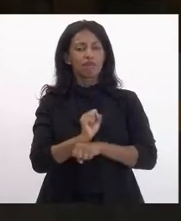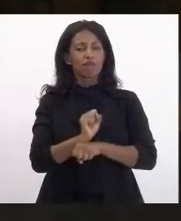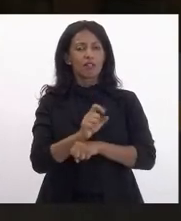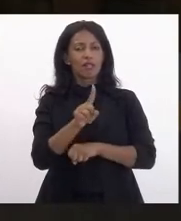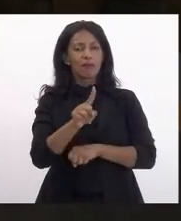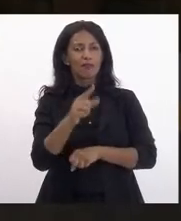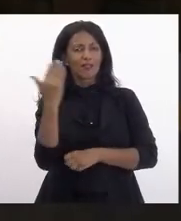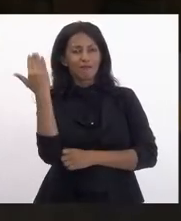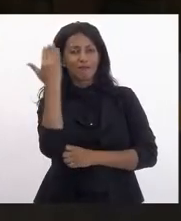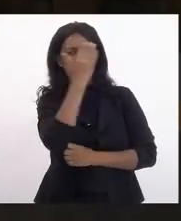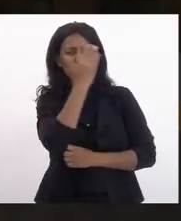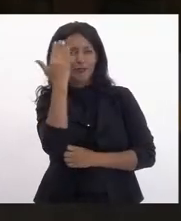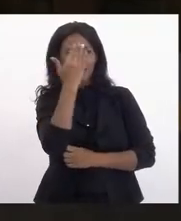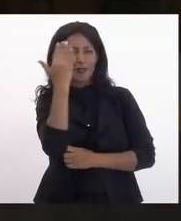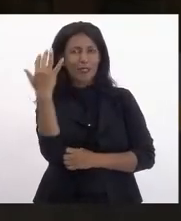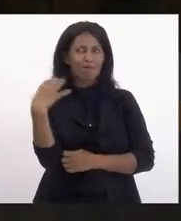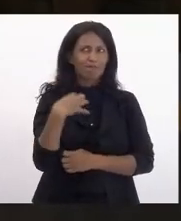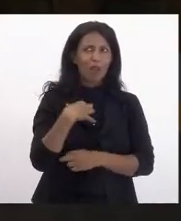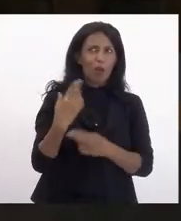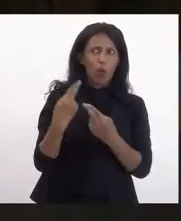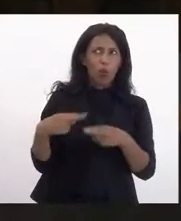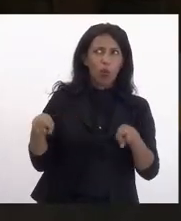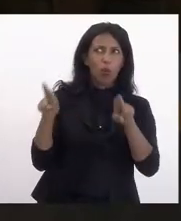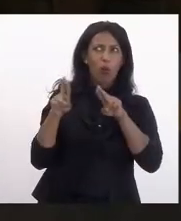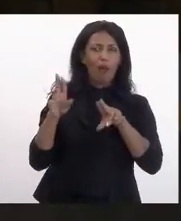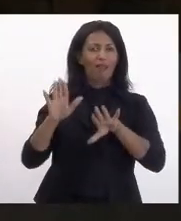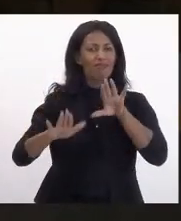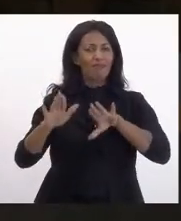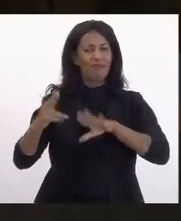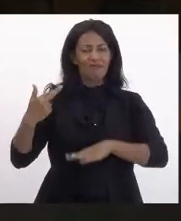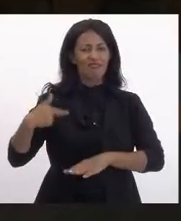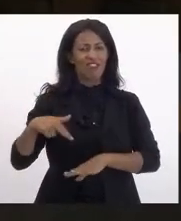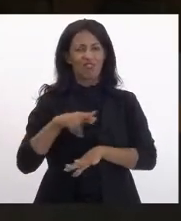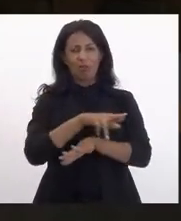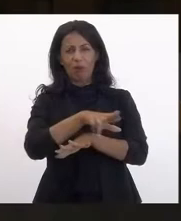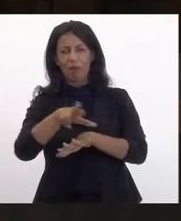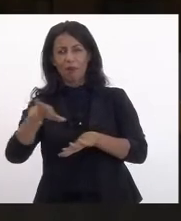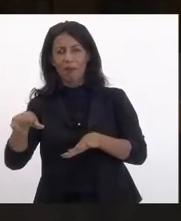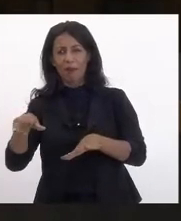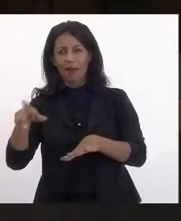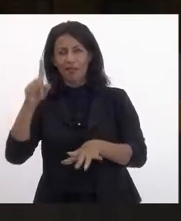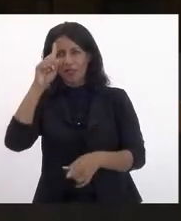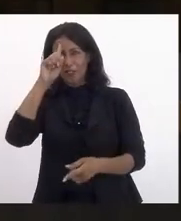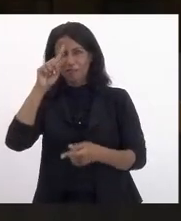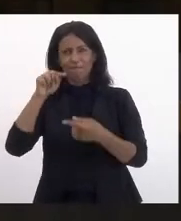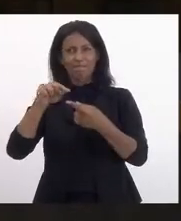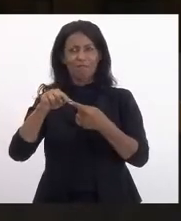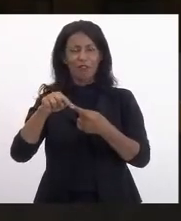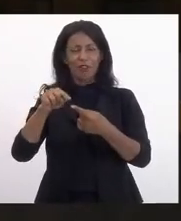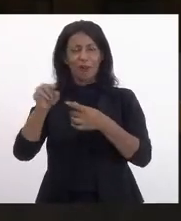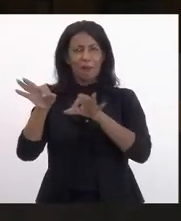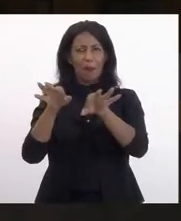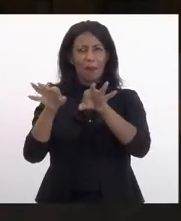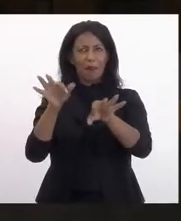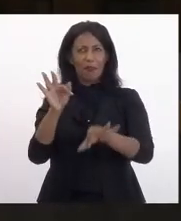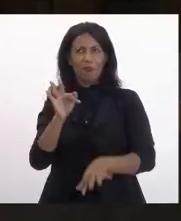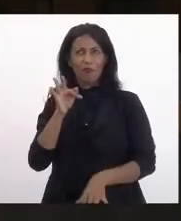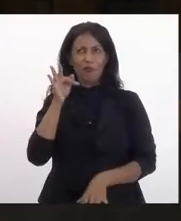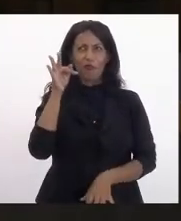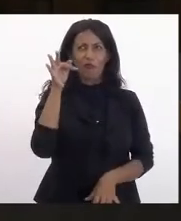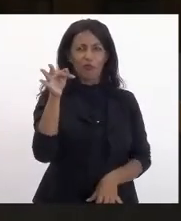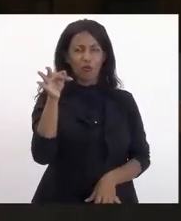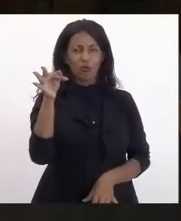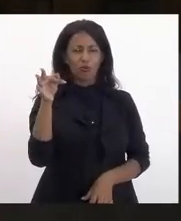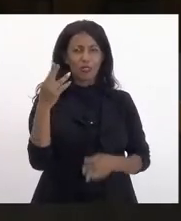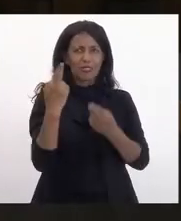vê, independente de vertente religiosa. Então, a gente projeta um futuro, coloca a